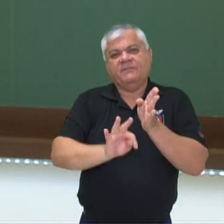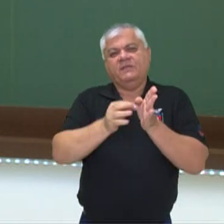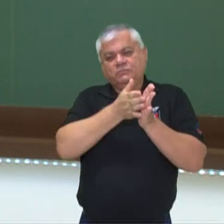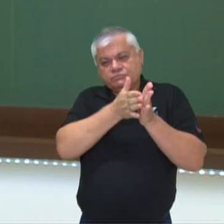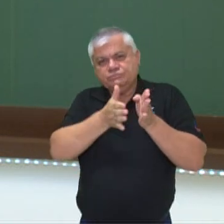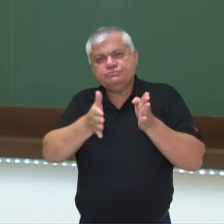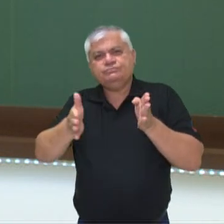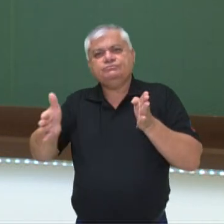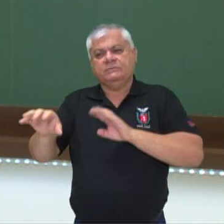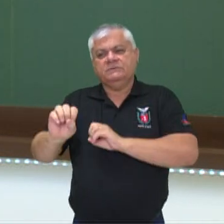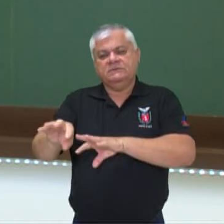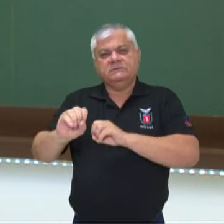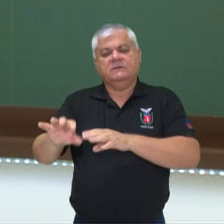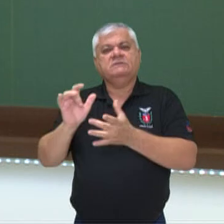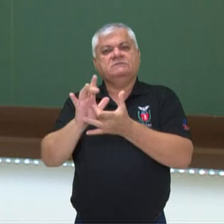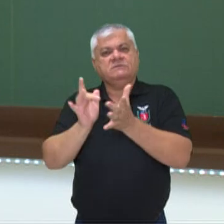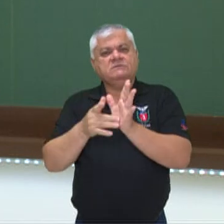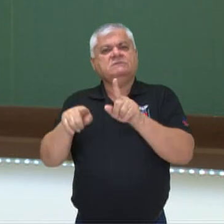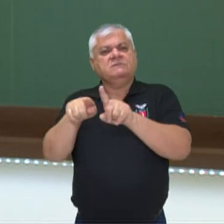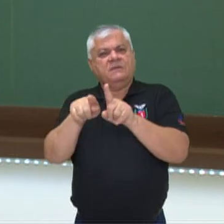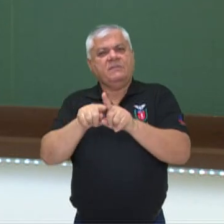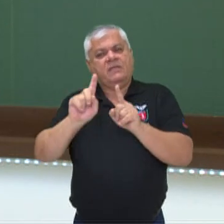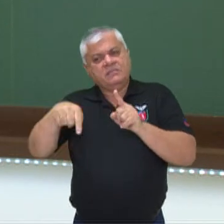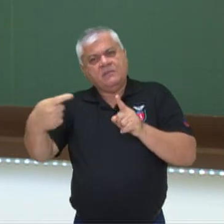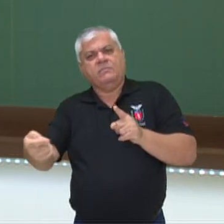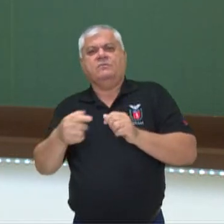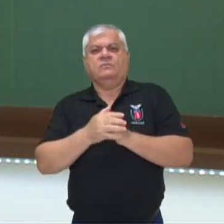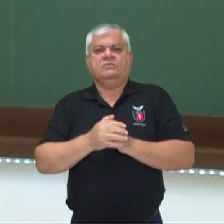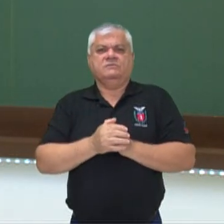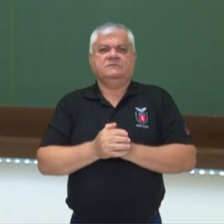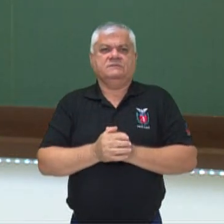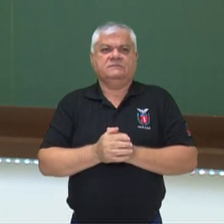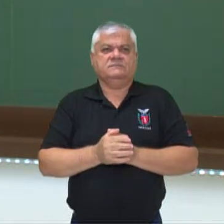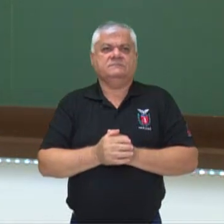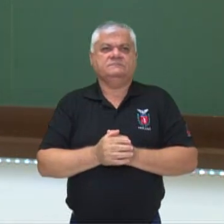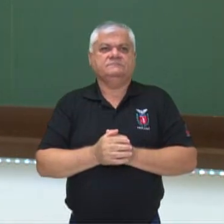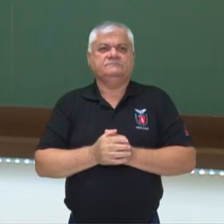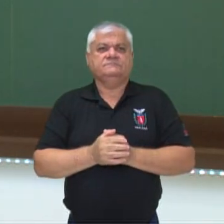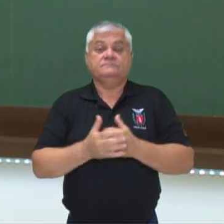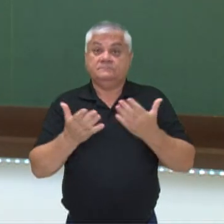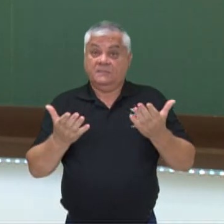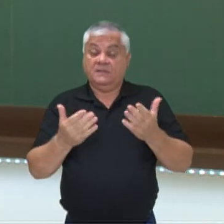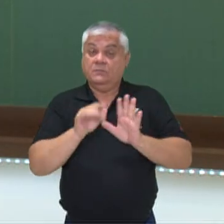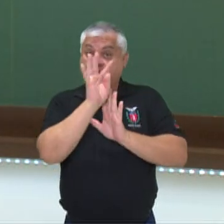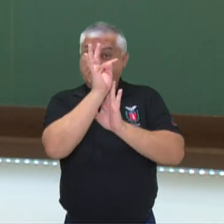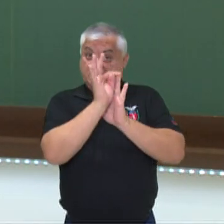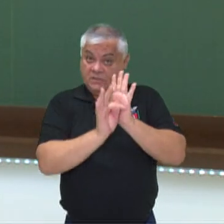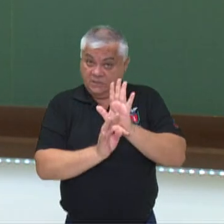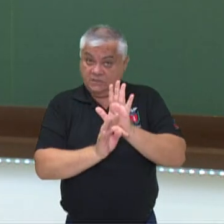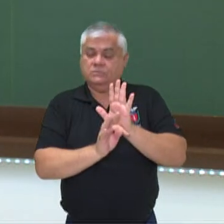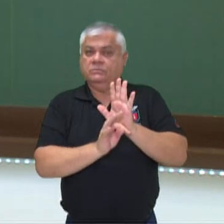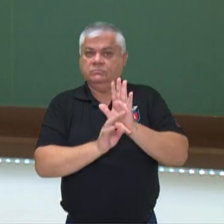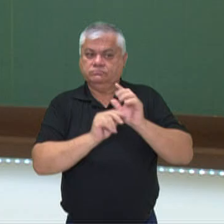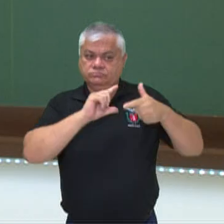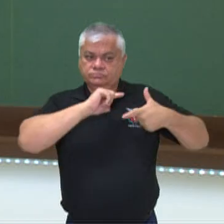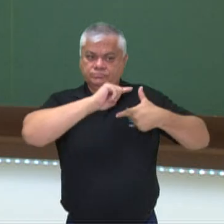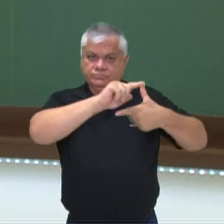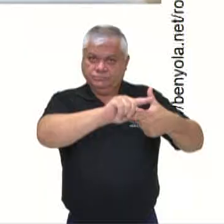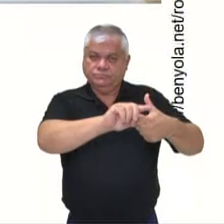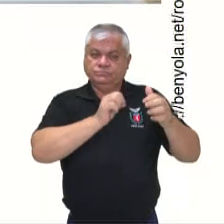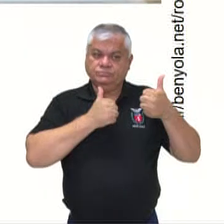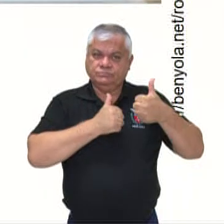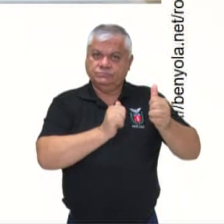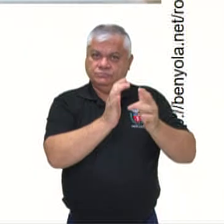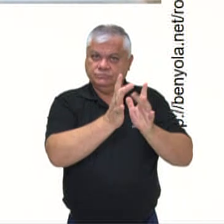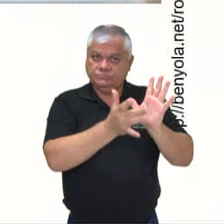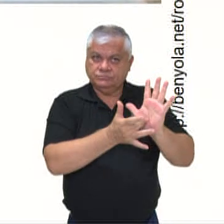de Jesus, que também foram escritos posterior à morte dele. Então, segundo a tradição cristã, é aceita pela